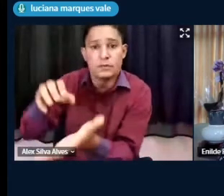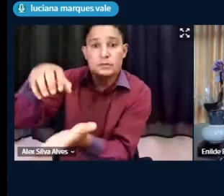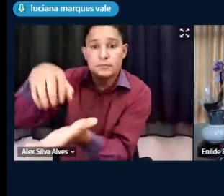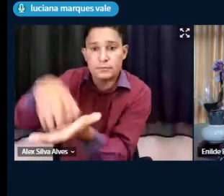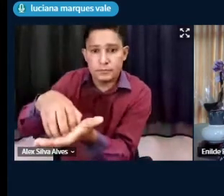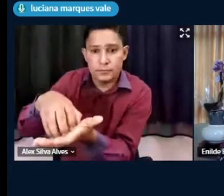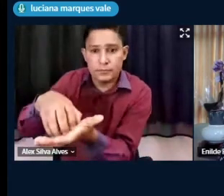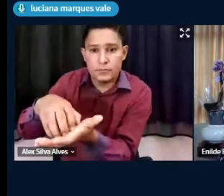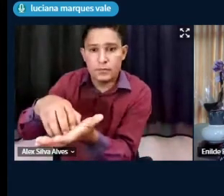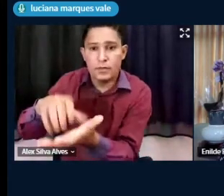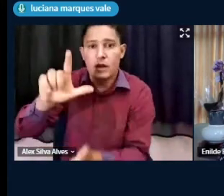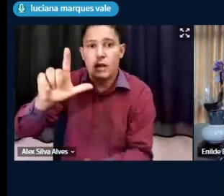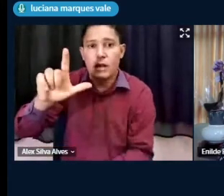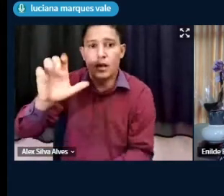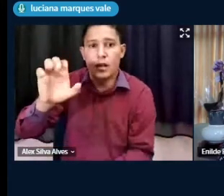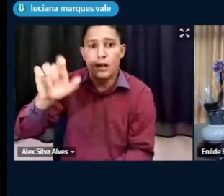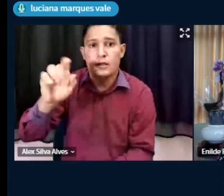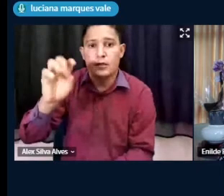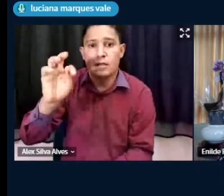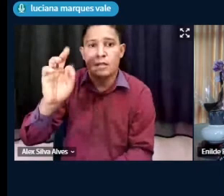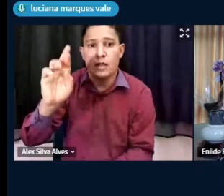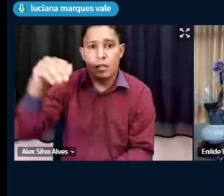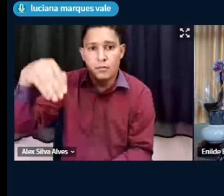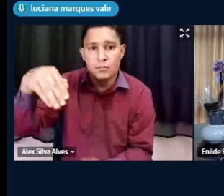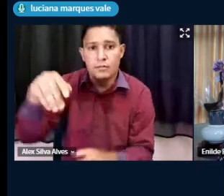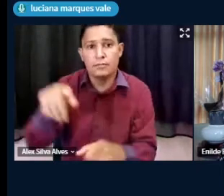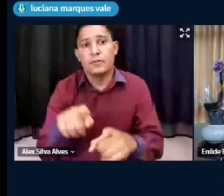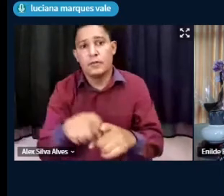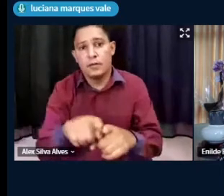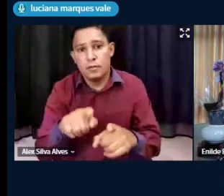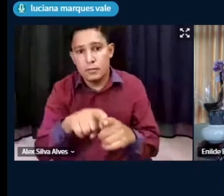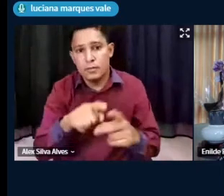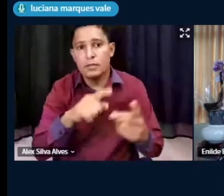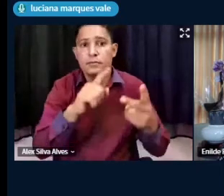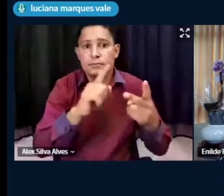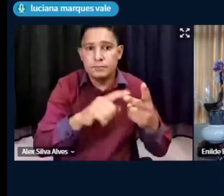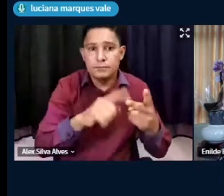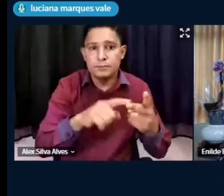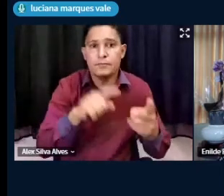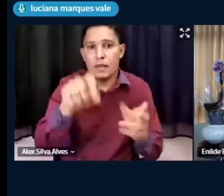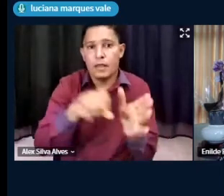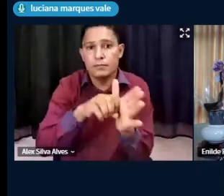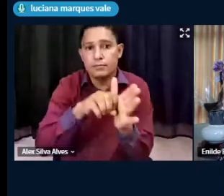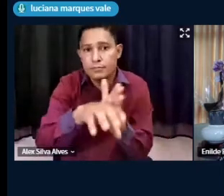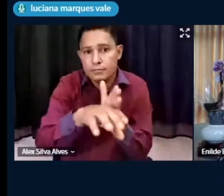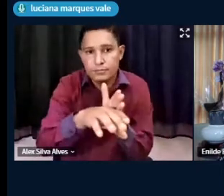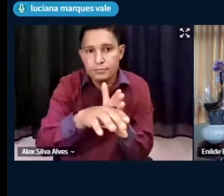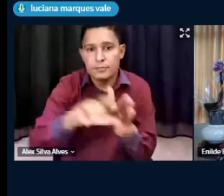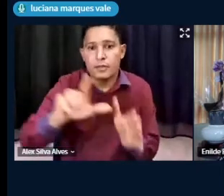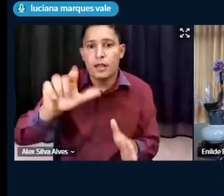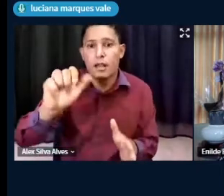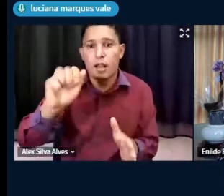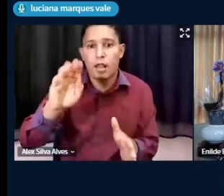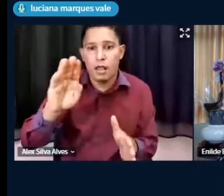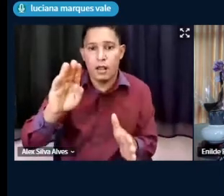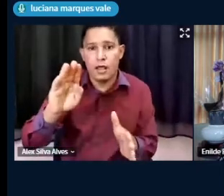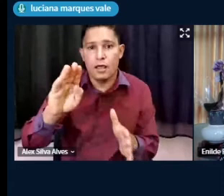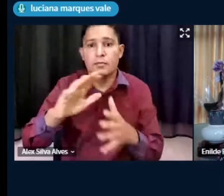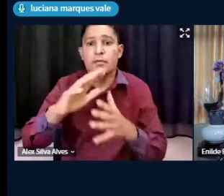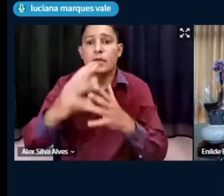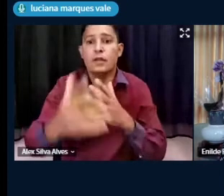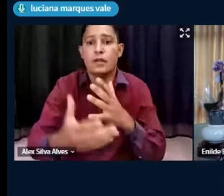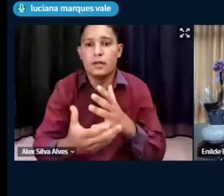desenvolvida pelo Centro de Estudos Lexicais e Terminológicos, assim como